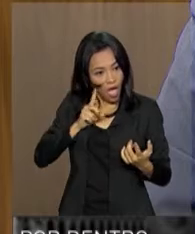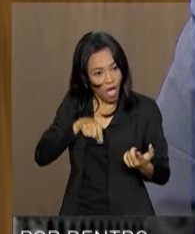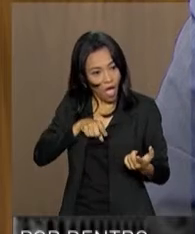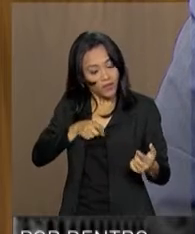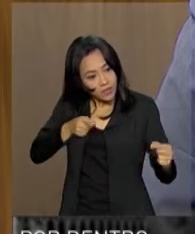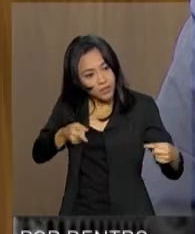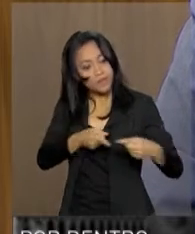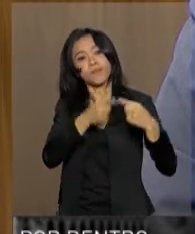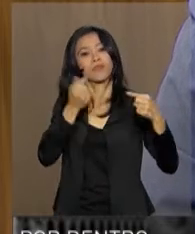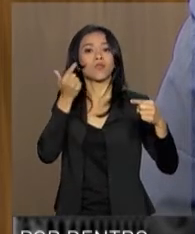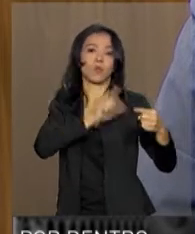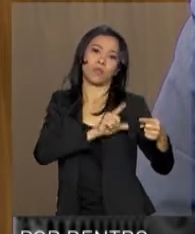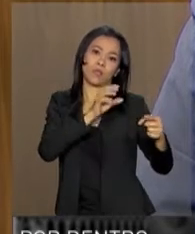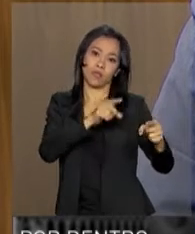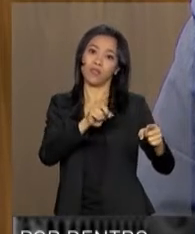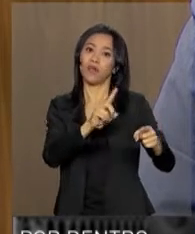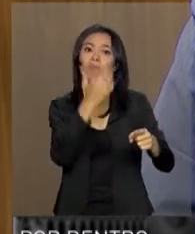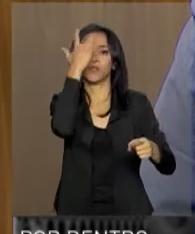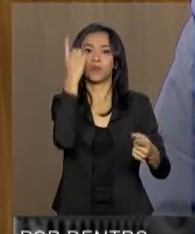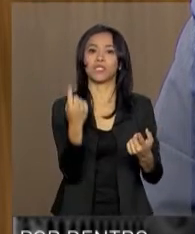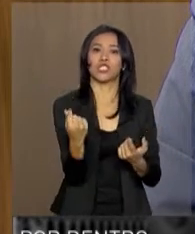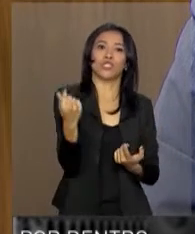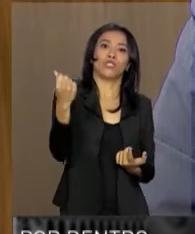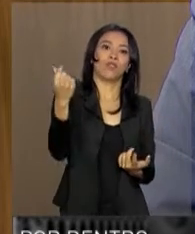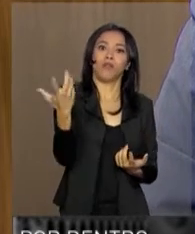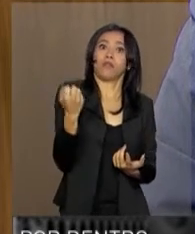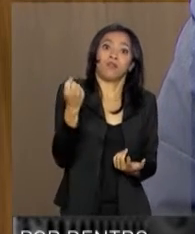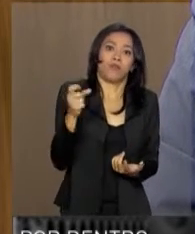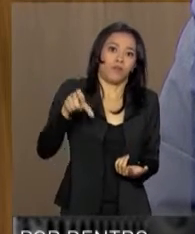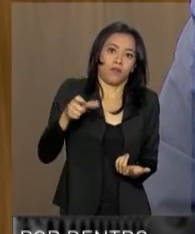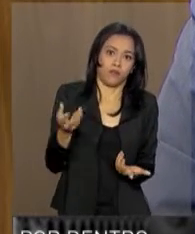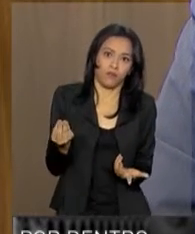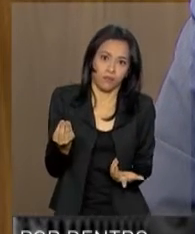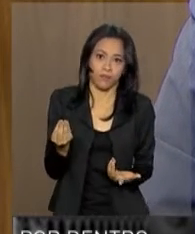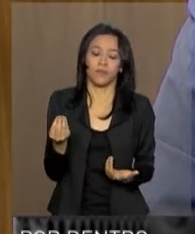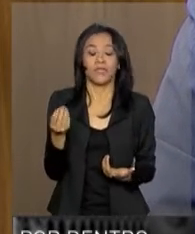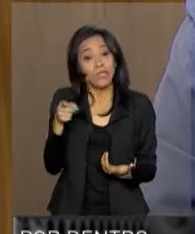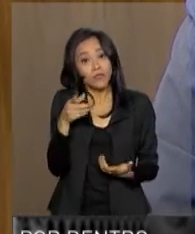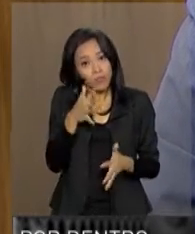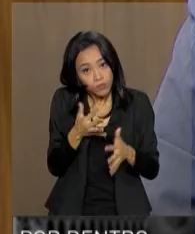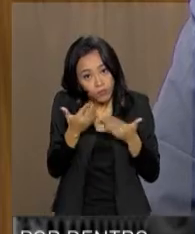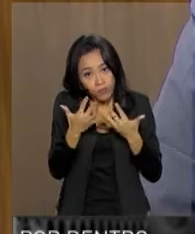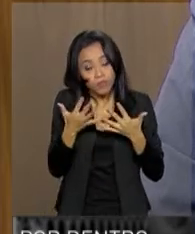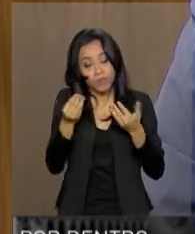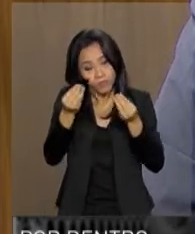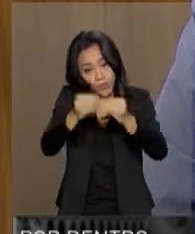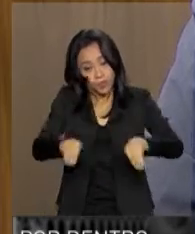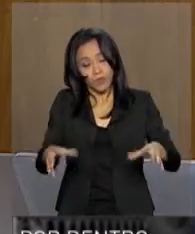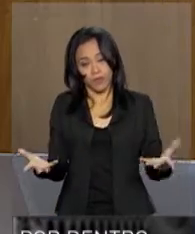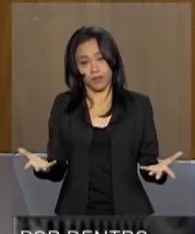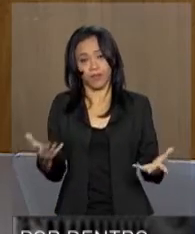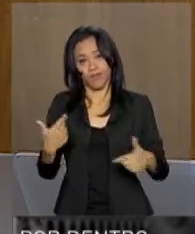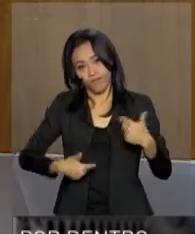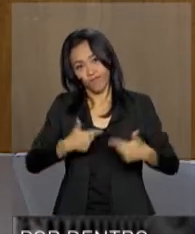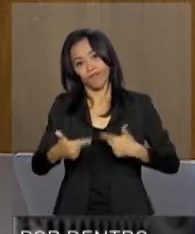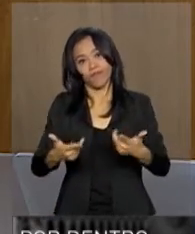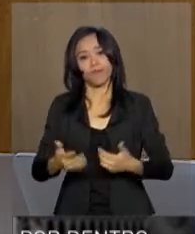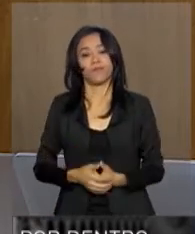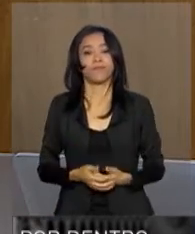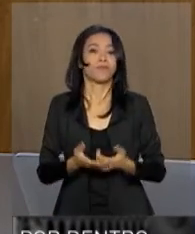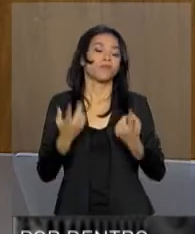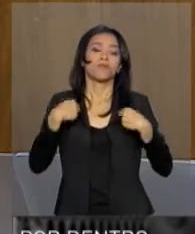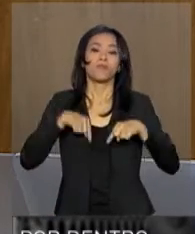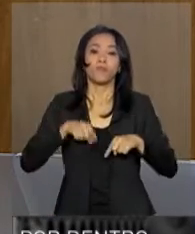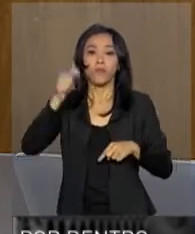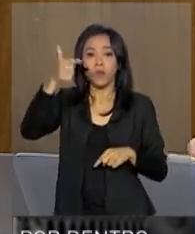insegurança quanto à sustentabilidade das contas do governo isso nos prejudica bastante marcos antônio de jesus da